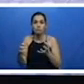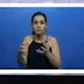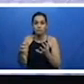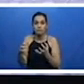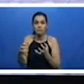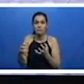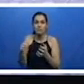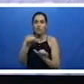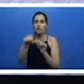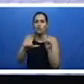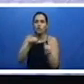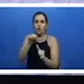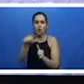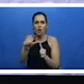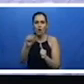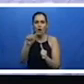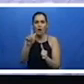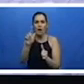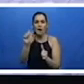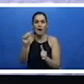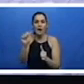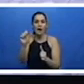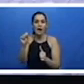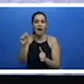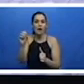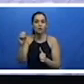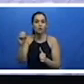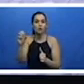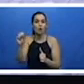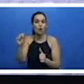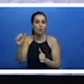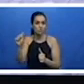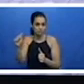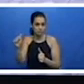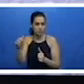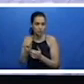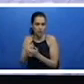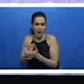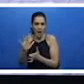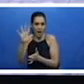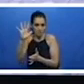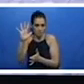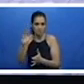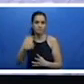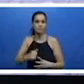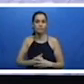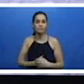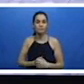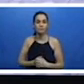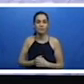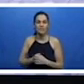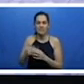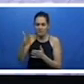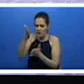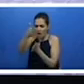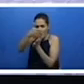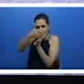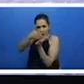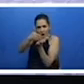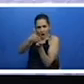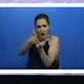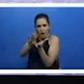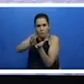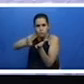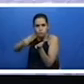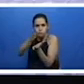essas trocas gasosas. Se nós pegarmos esses milhões de alvéolos pulmonares e abrir, daria uma área